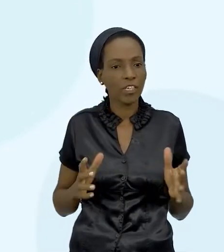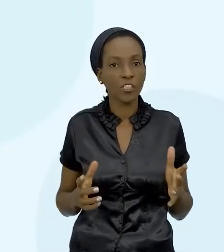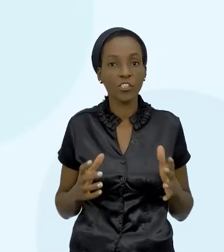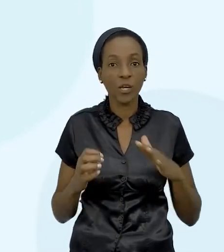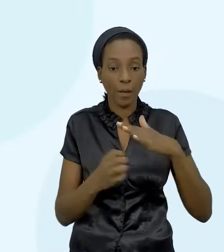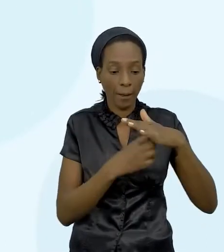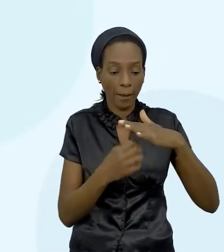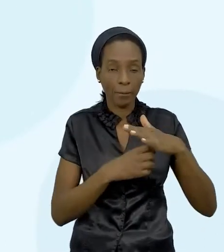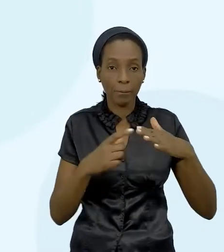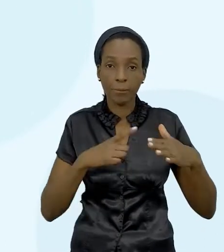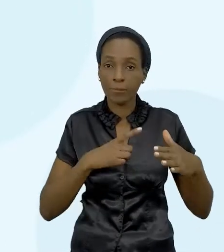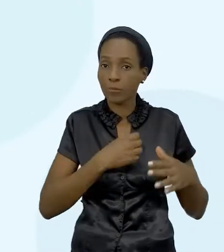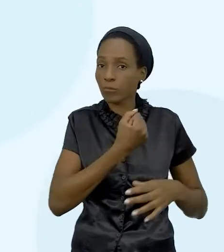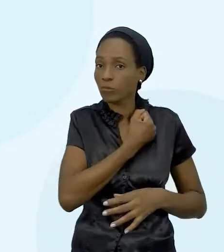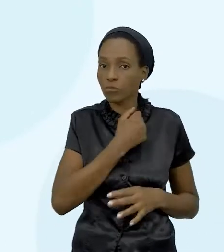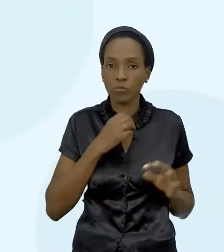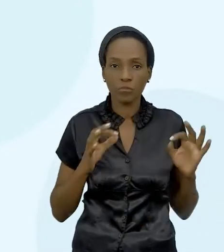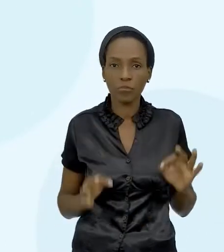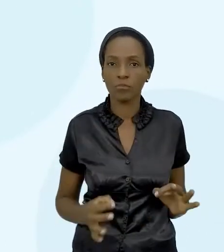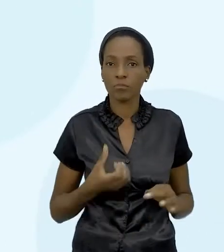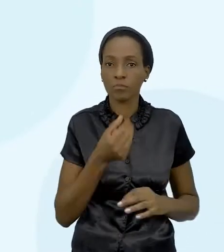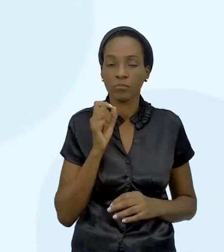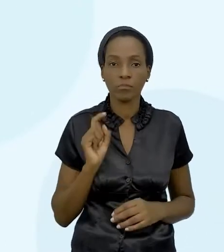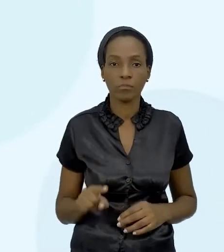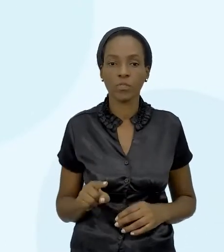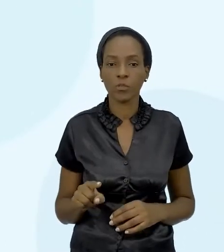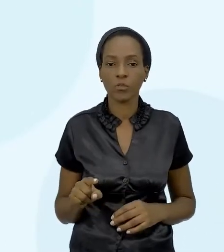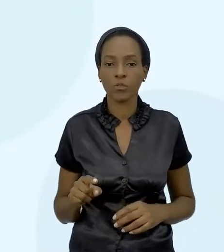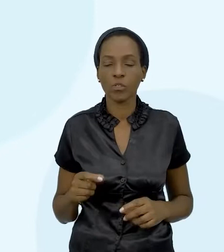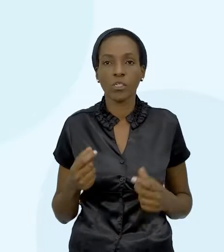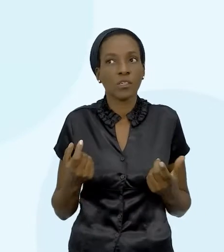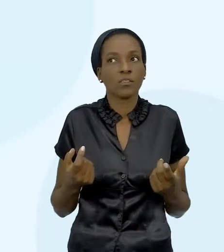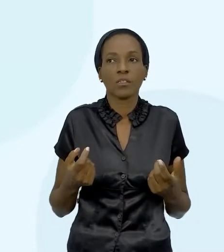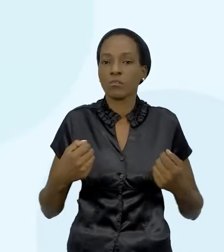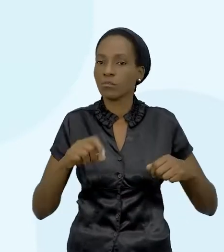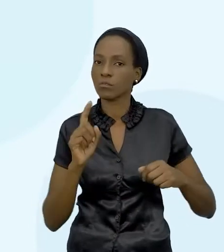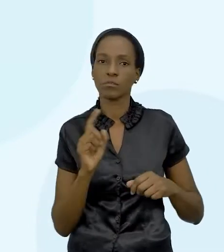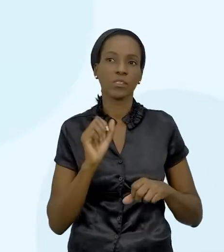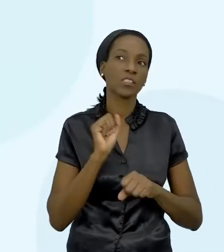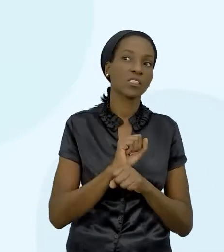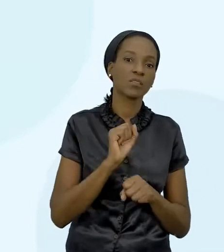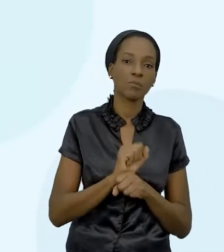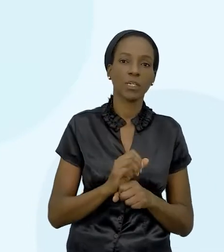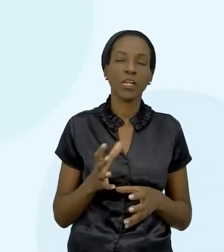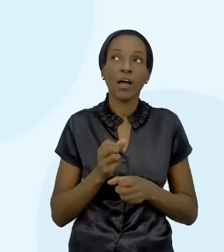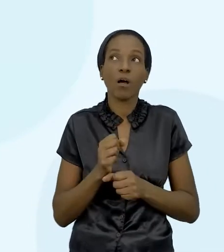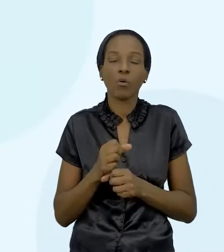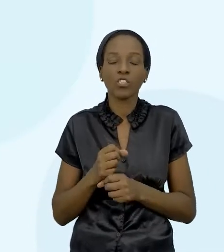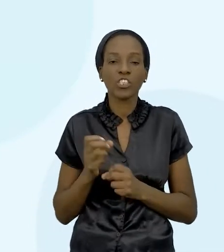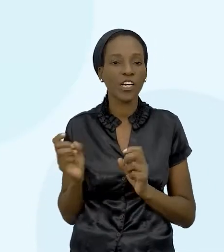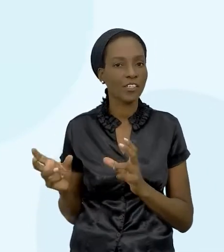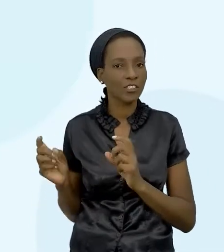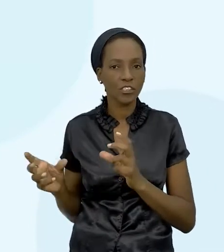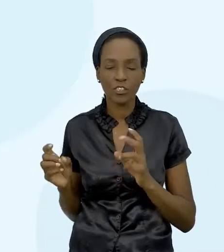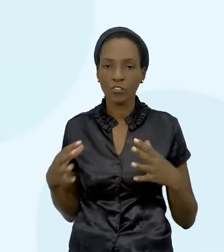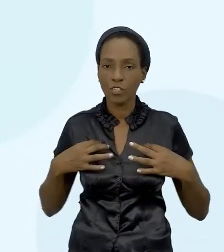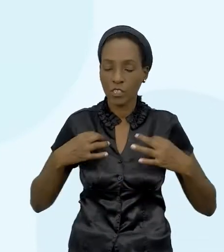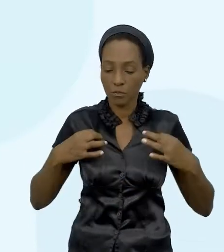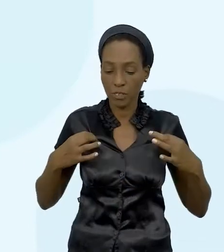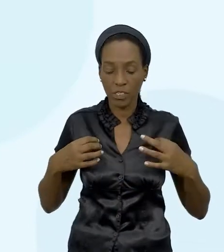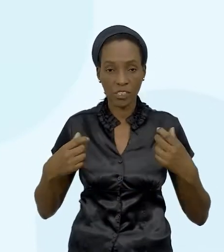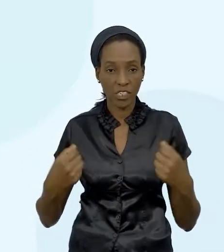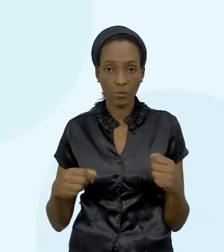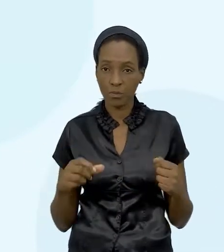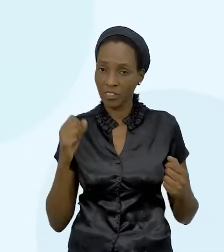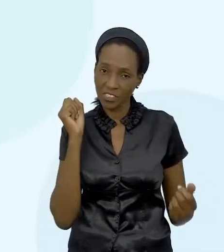um custo fixo de 6.000. Quer dizer que não depende do quanto de camiseta ele vai vender. Ele já tem que gastar, né,